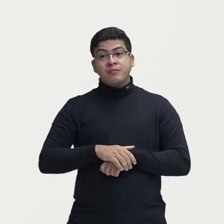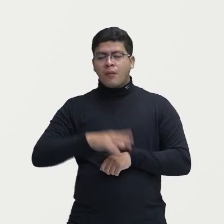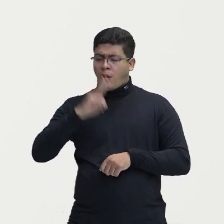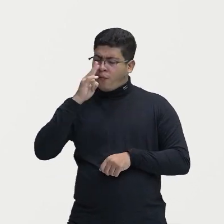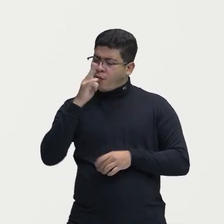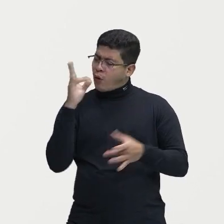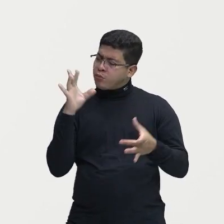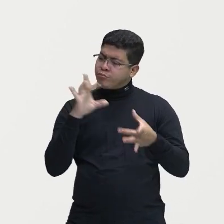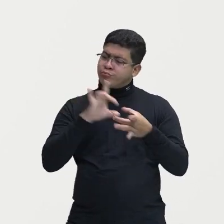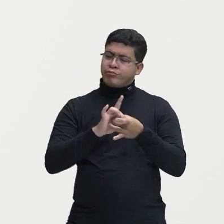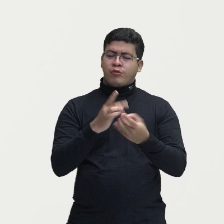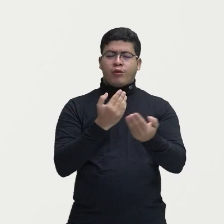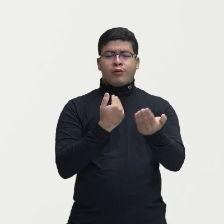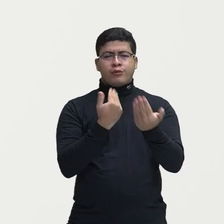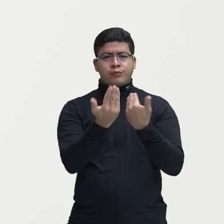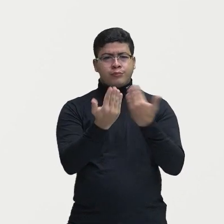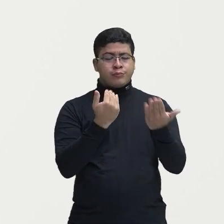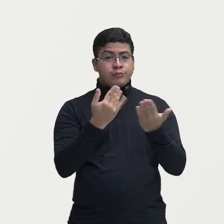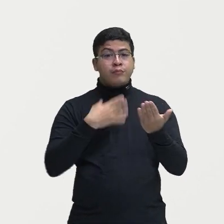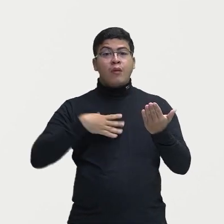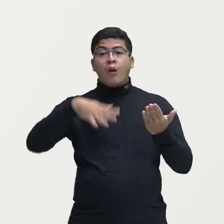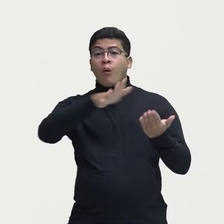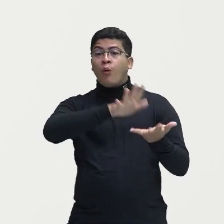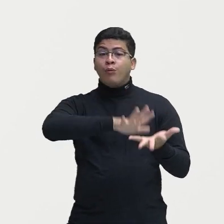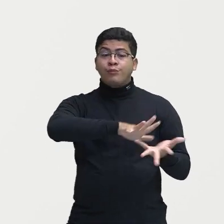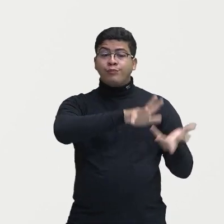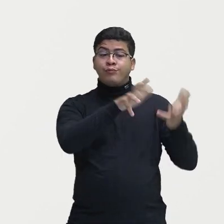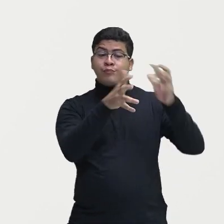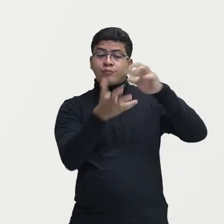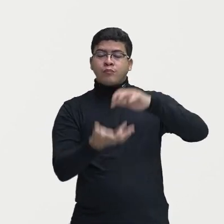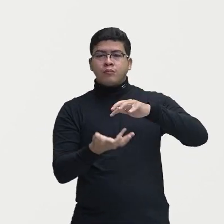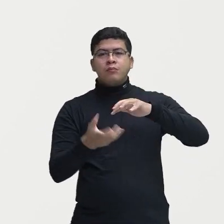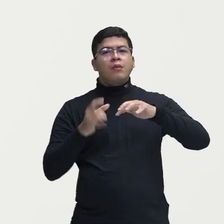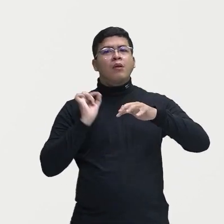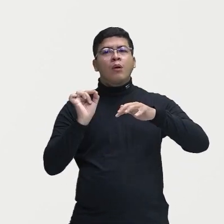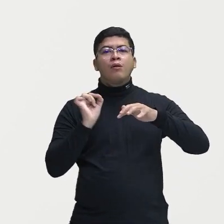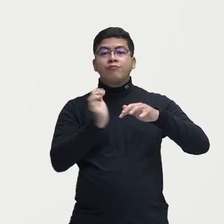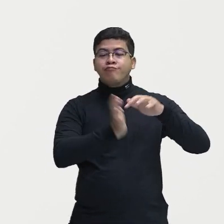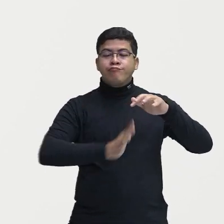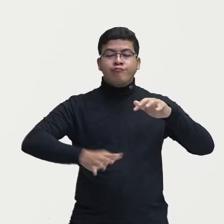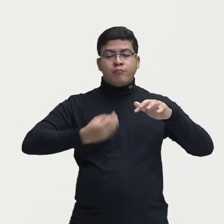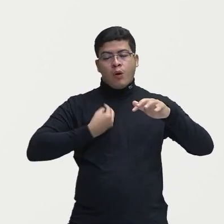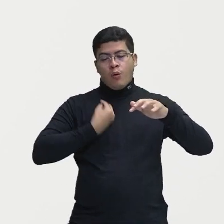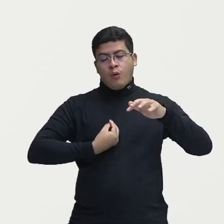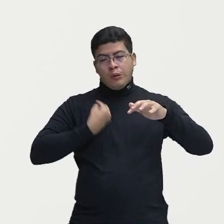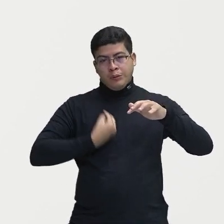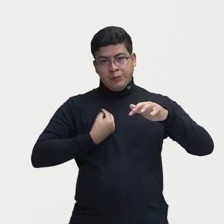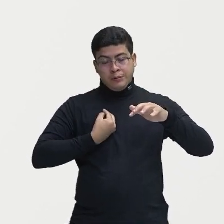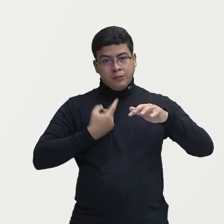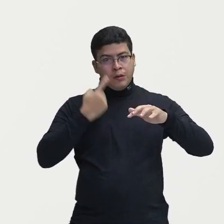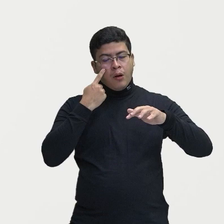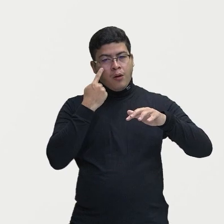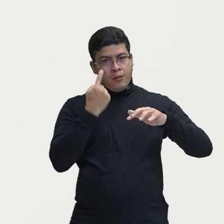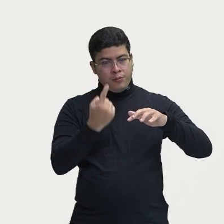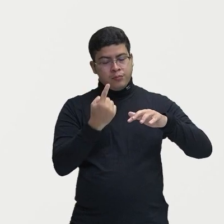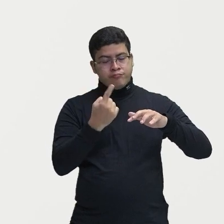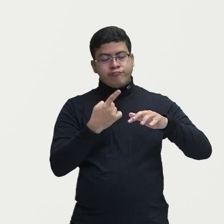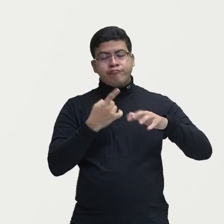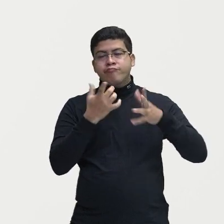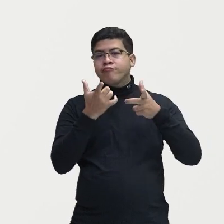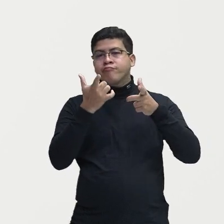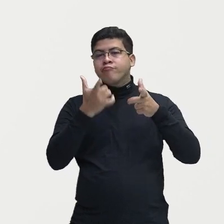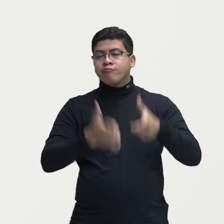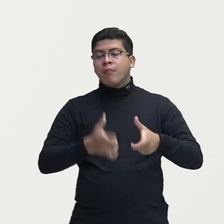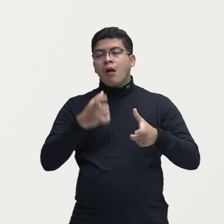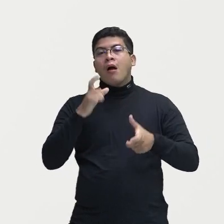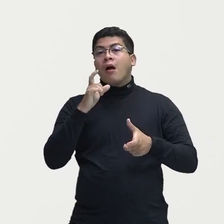relacionada à dinâmica ambiental dos ecossistemas onde vivem. Né? Então, é importante a gente ressaltar